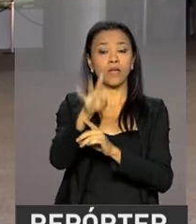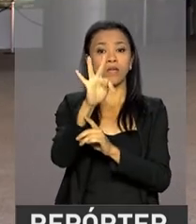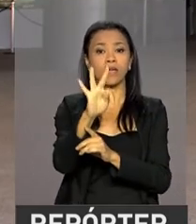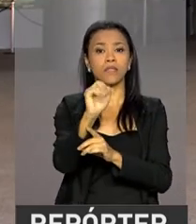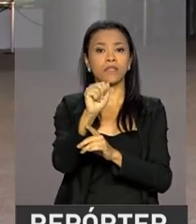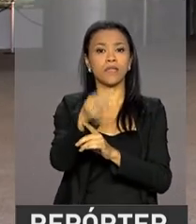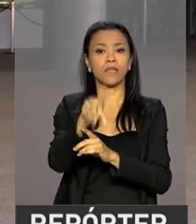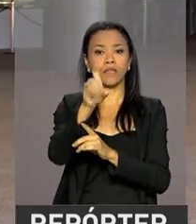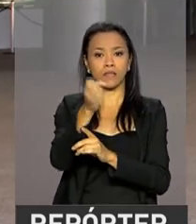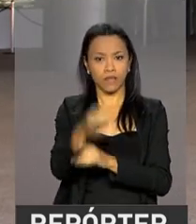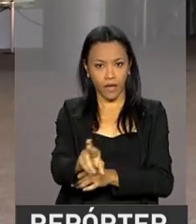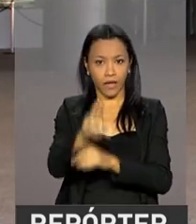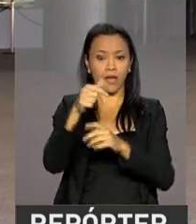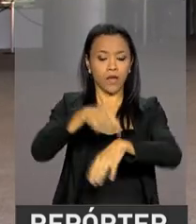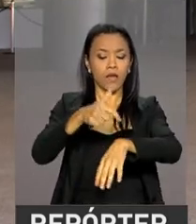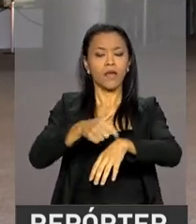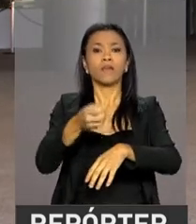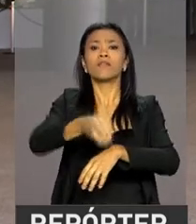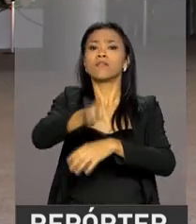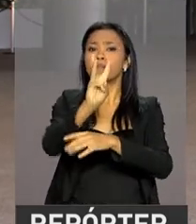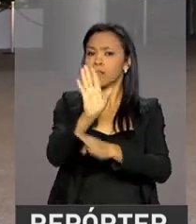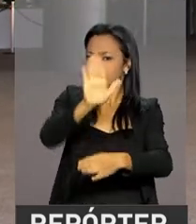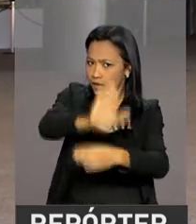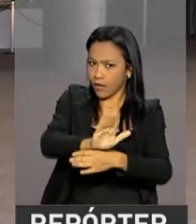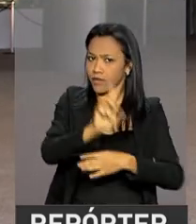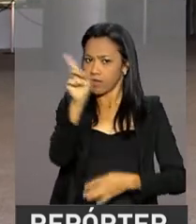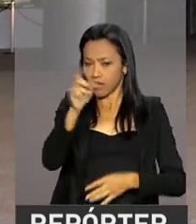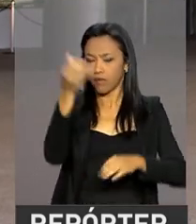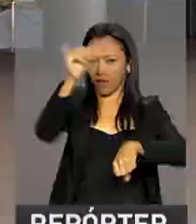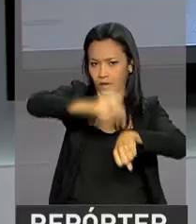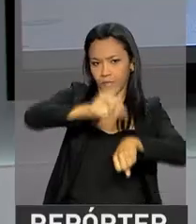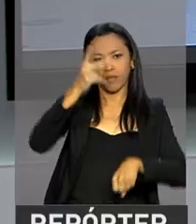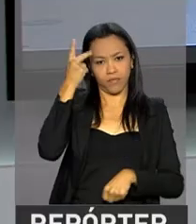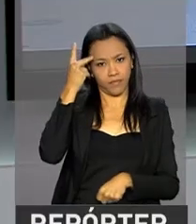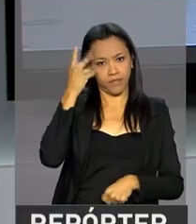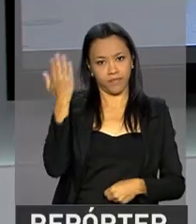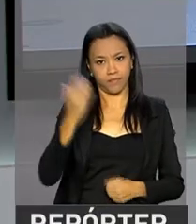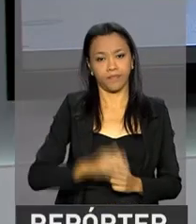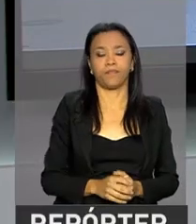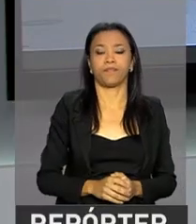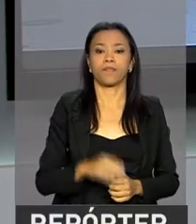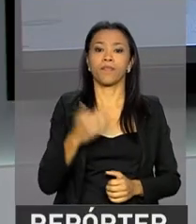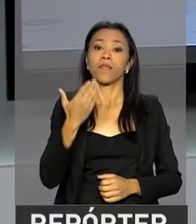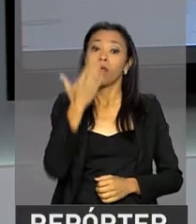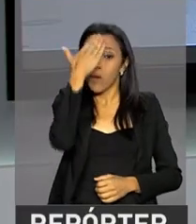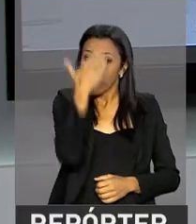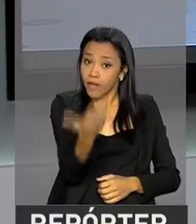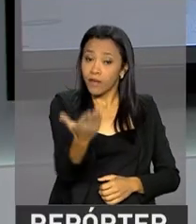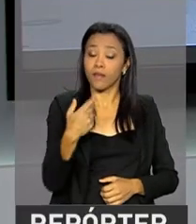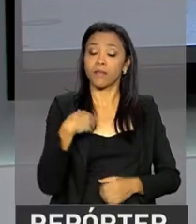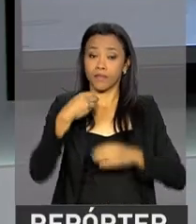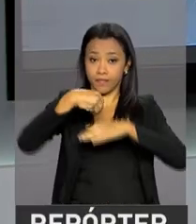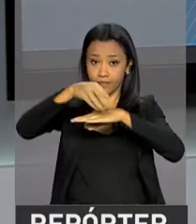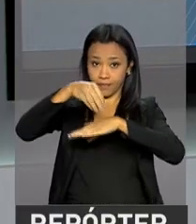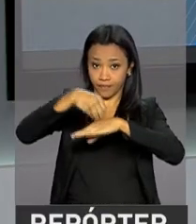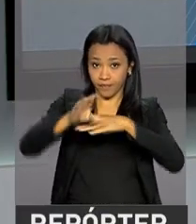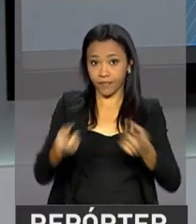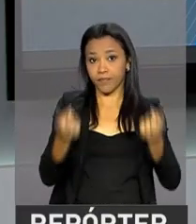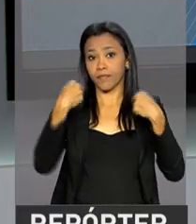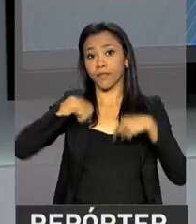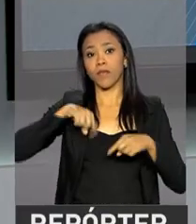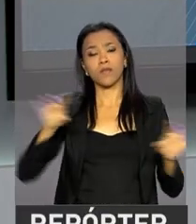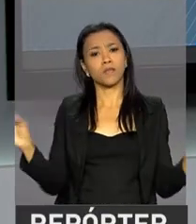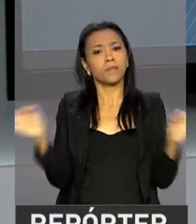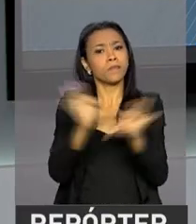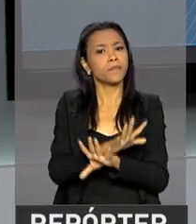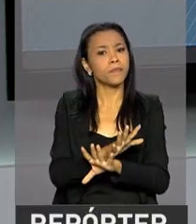as 15h na capital paulista. Eu volto com você, Carol. Obrigada, Ney, pelas informações. E nós ficamos